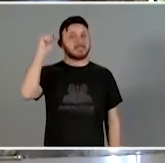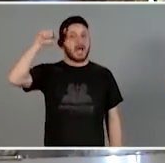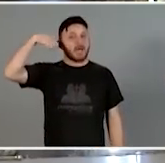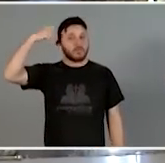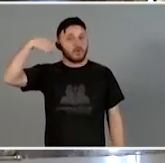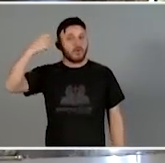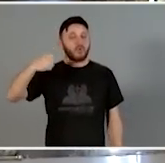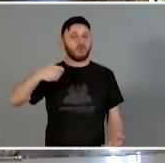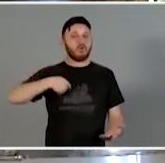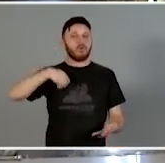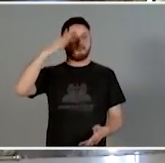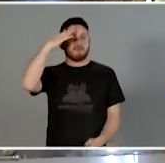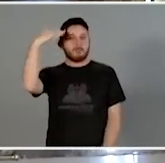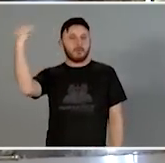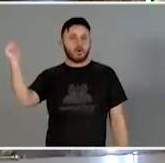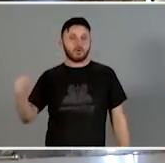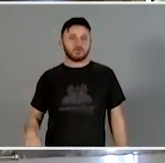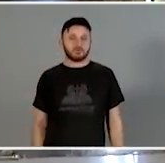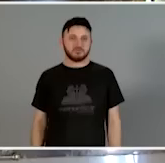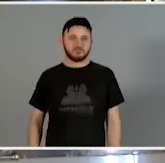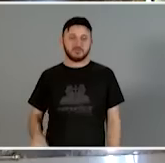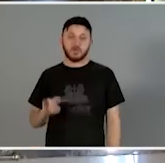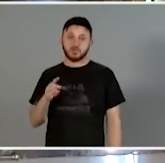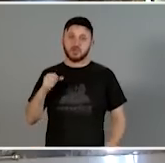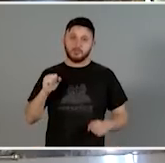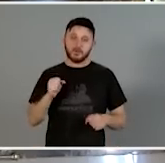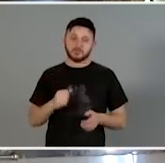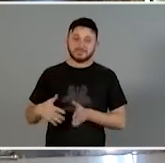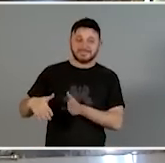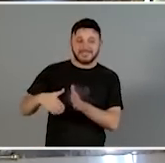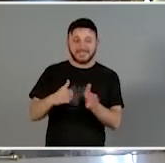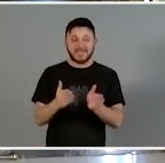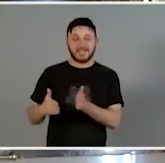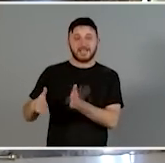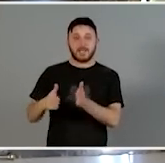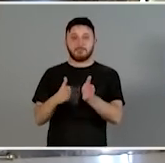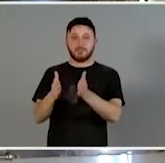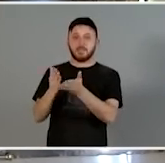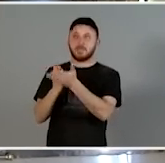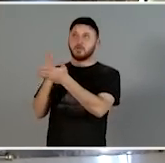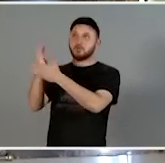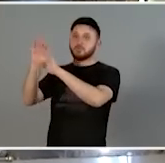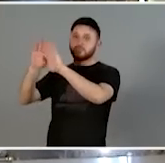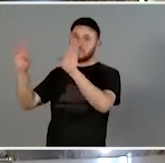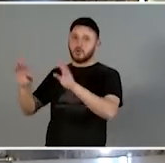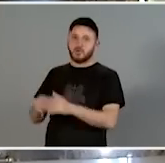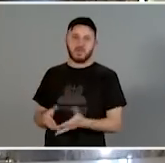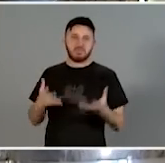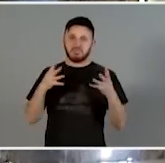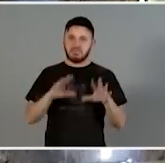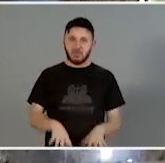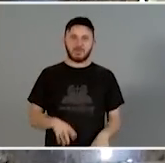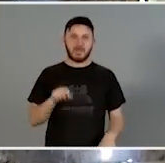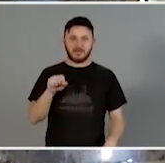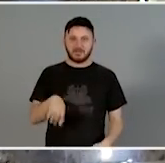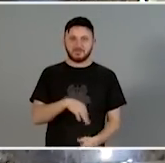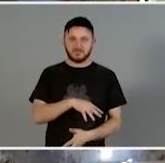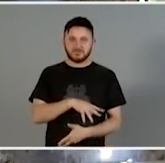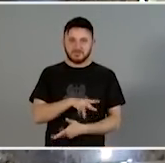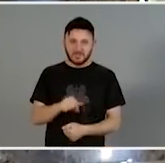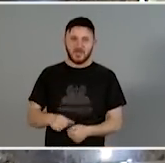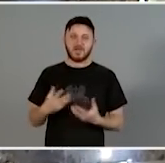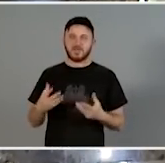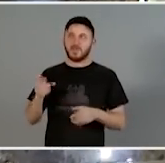Não dá. Eu só posso seguir um caminho, o do céu. Não quero glória aqui na terra, quero glória no céu. Então